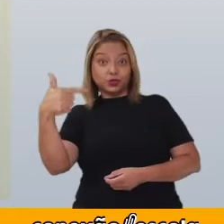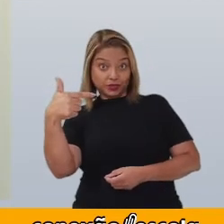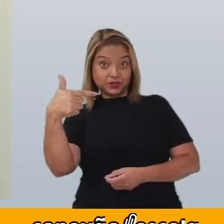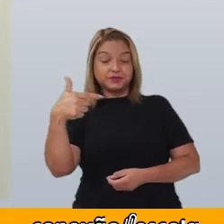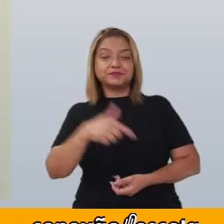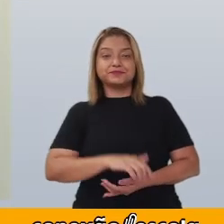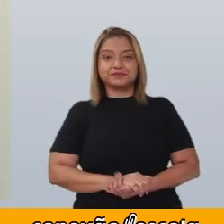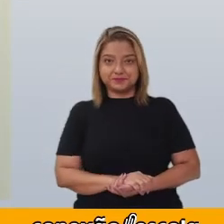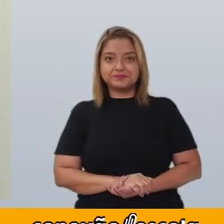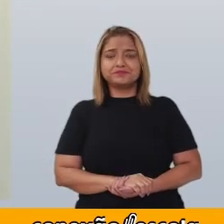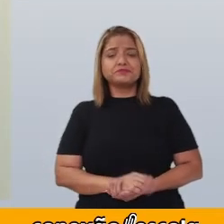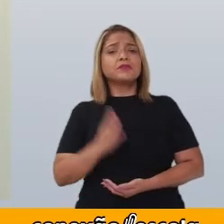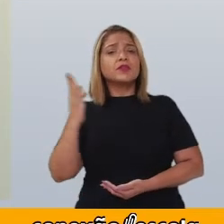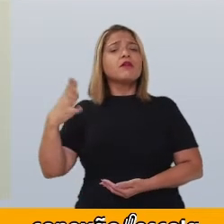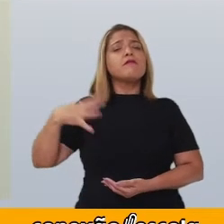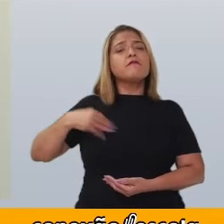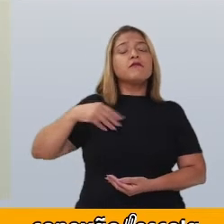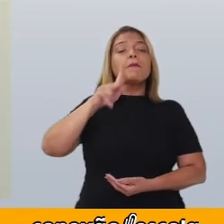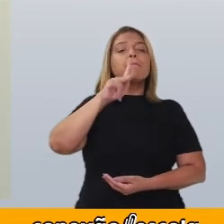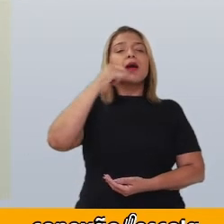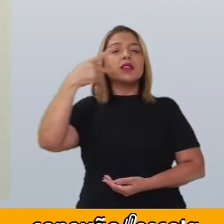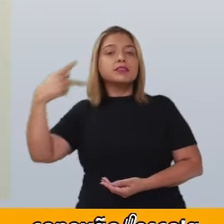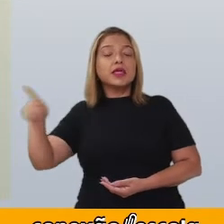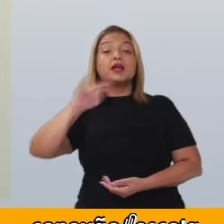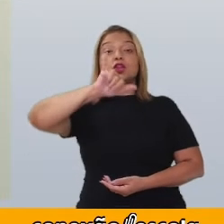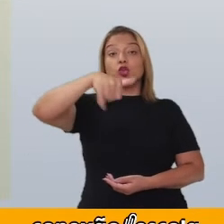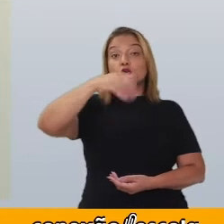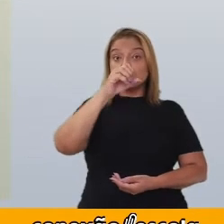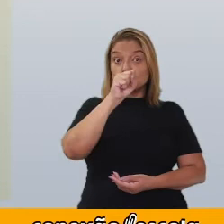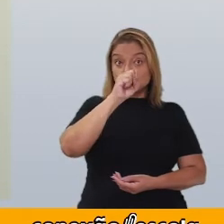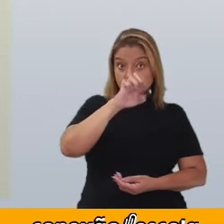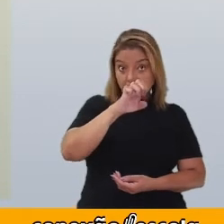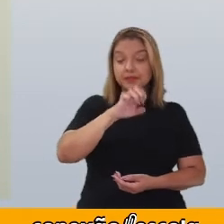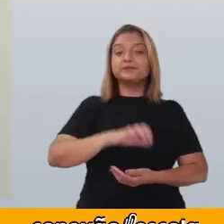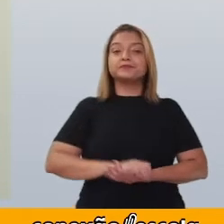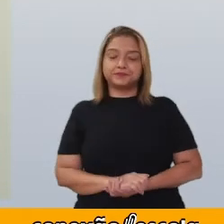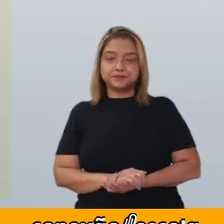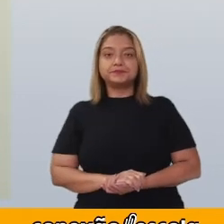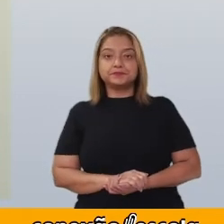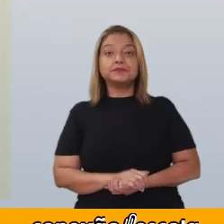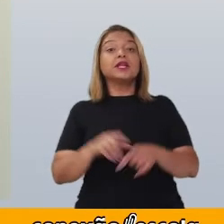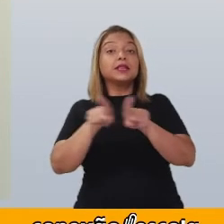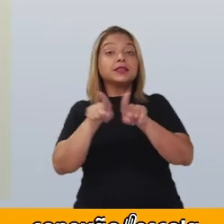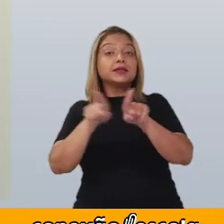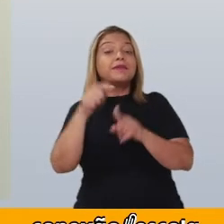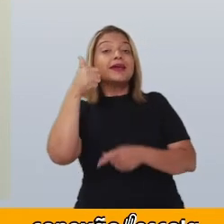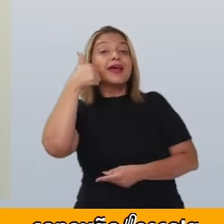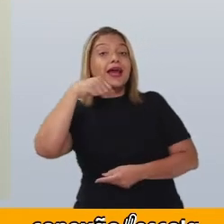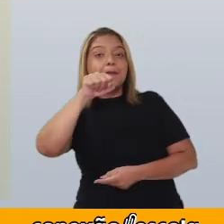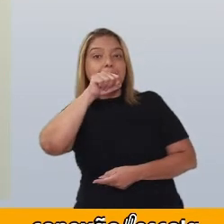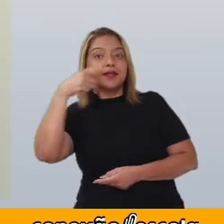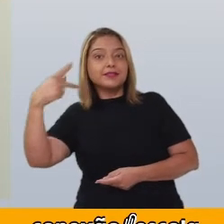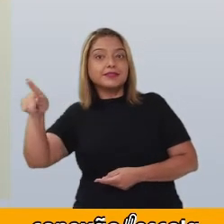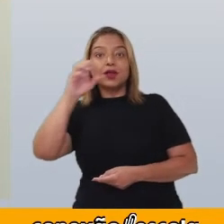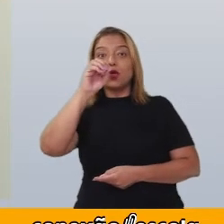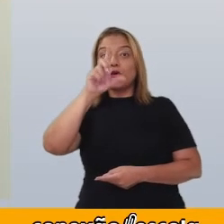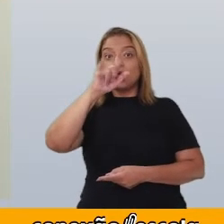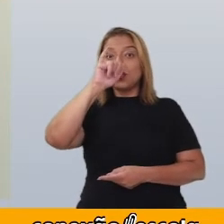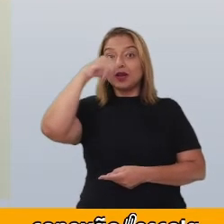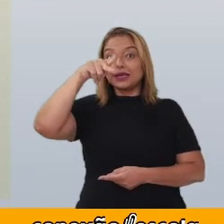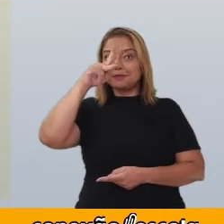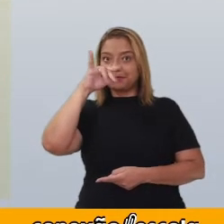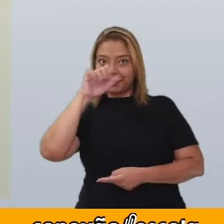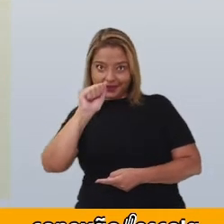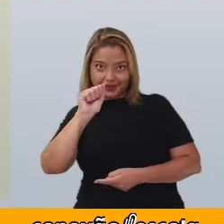1882. Era filho de José Bento Marcondes Lobato e Olímpia